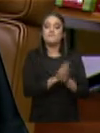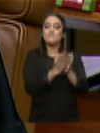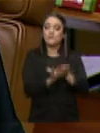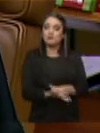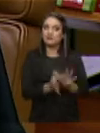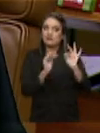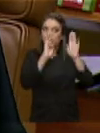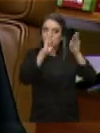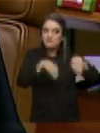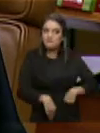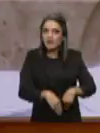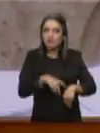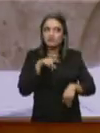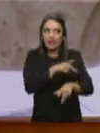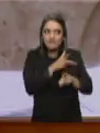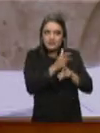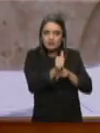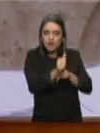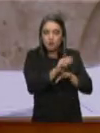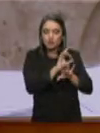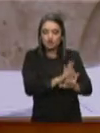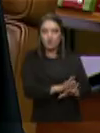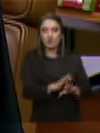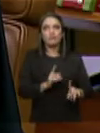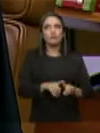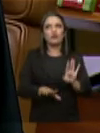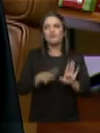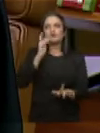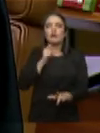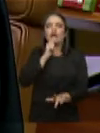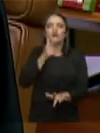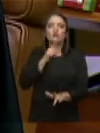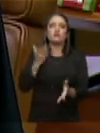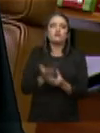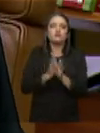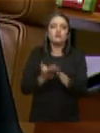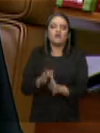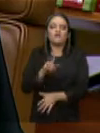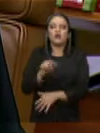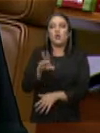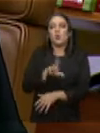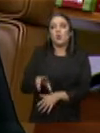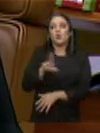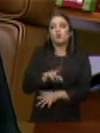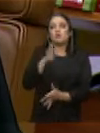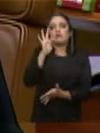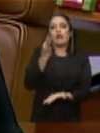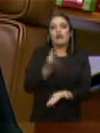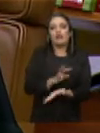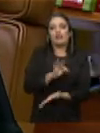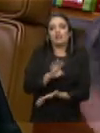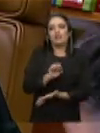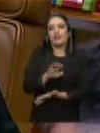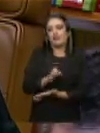favor. Senão você, na verdade... Senão aquele que não tem um trânsito em julgado a seu favor vai fazer uso dessa tese para...